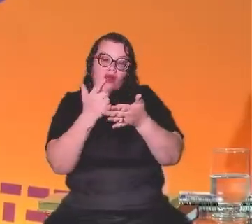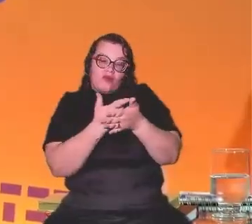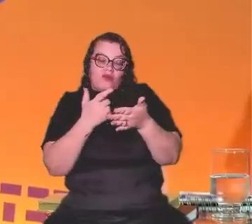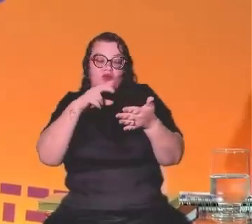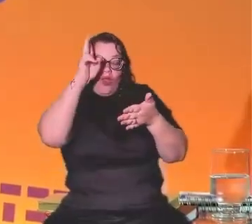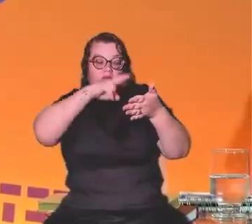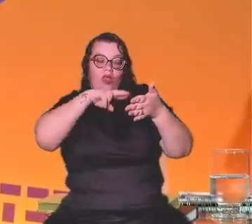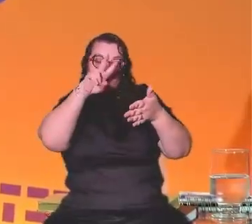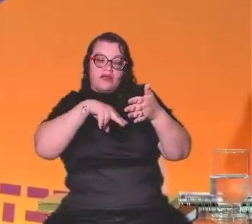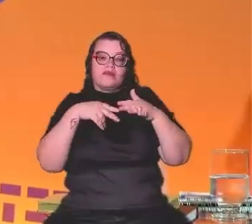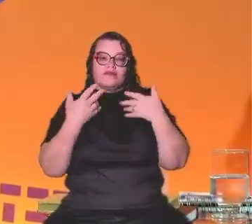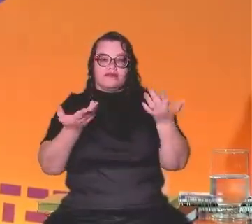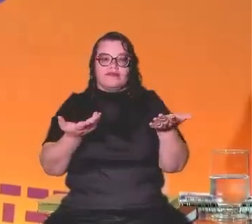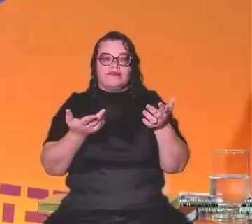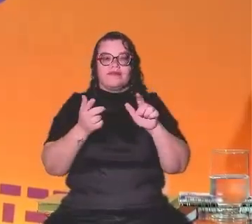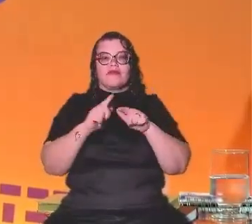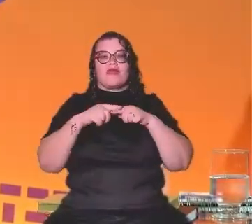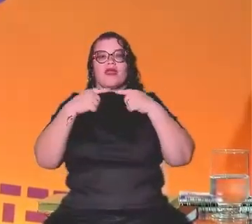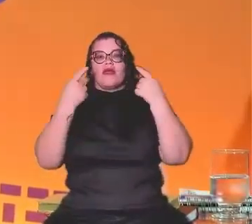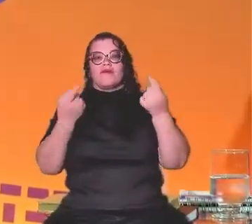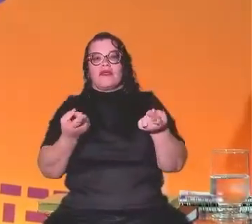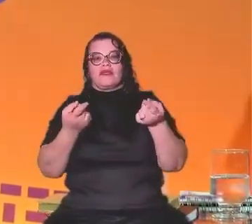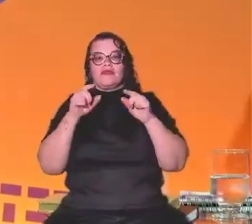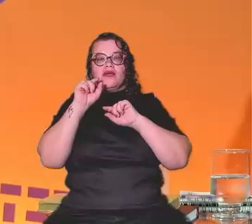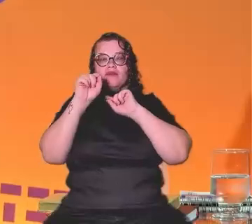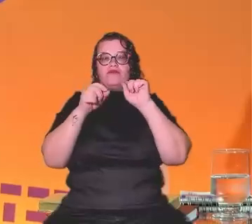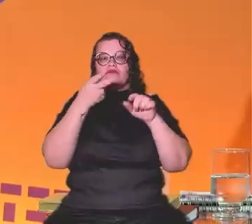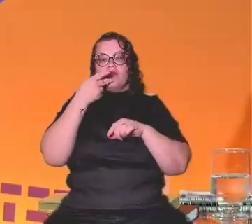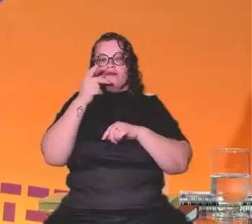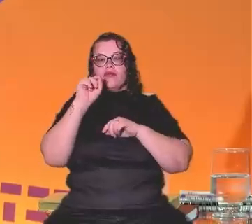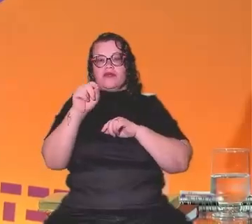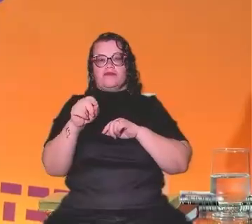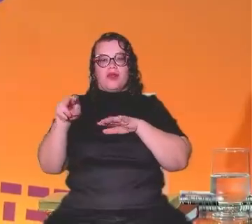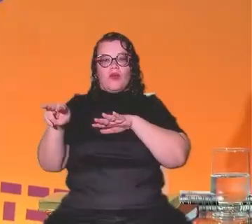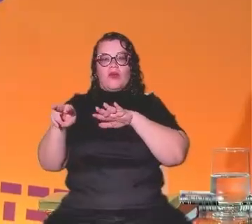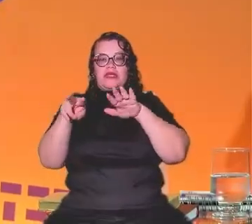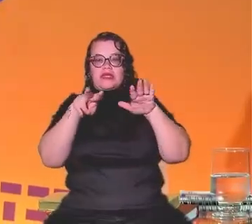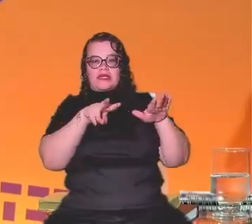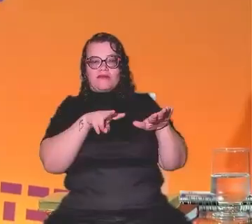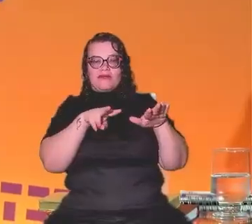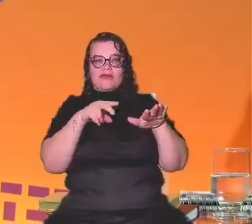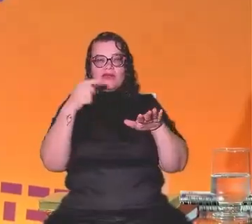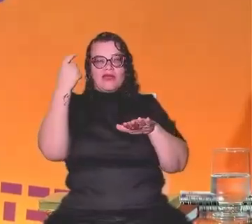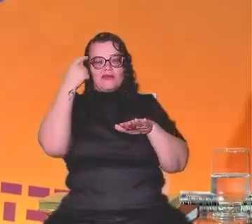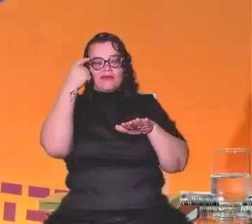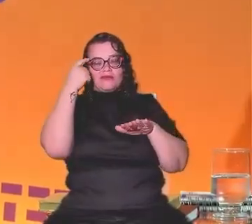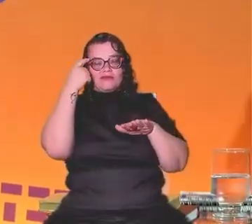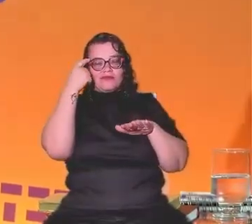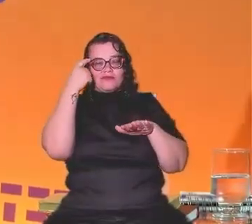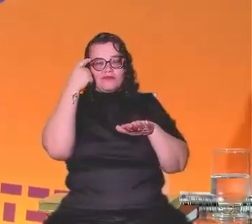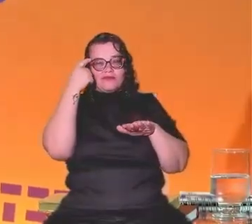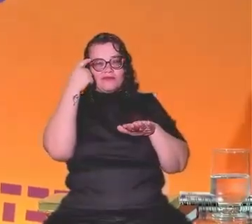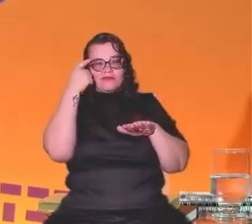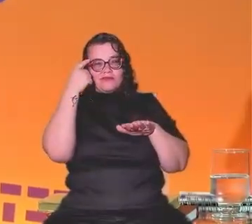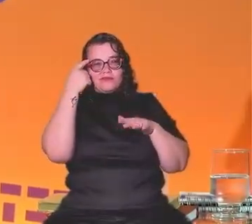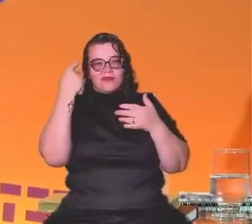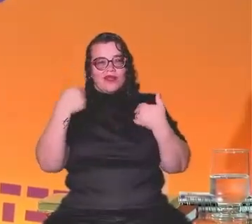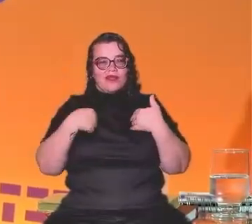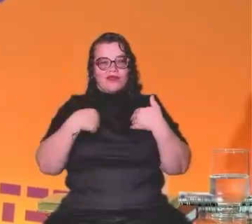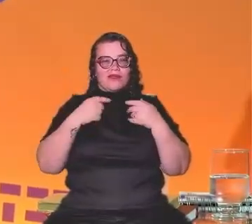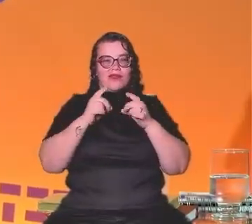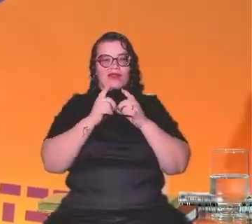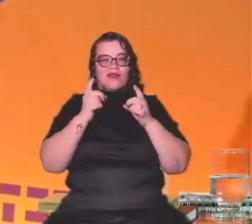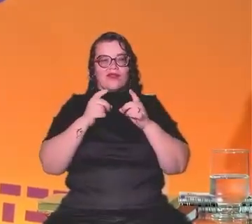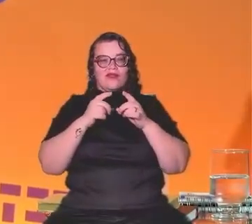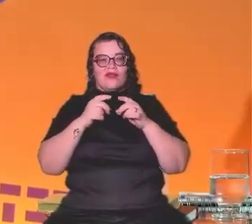leu. Mas, para dizer para vocês, essa semana, uma questão e aí, dialogando um pouco agora